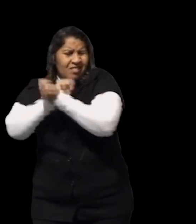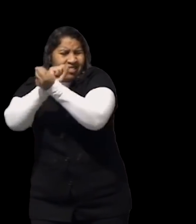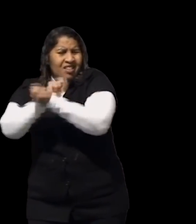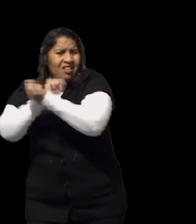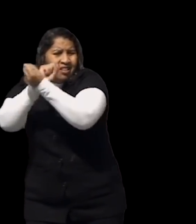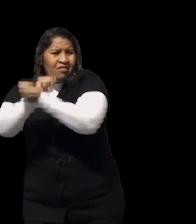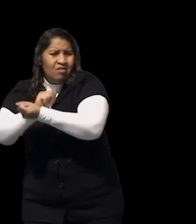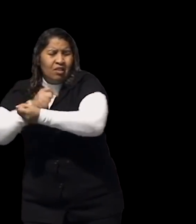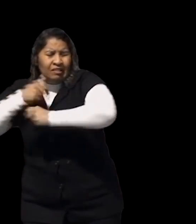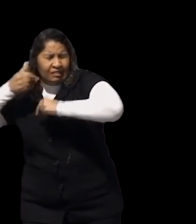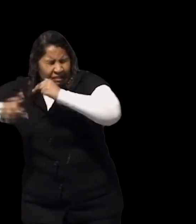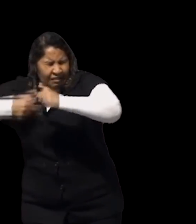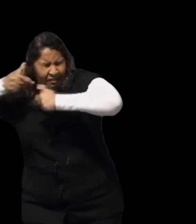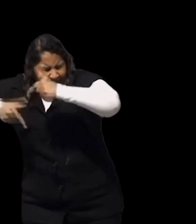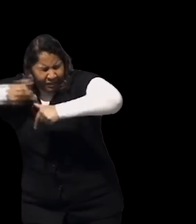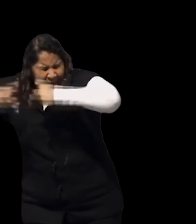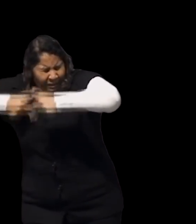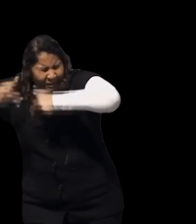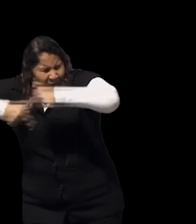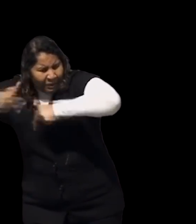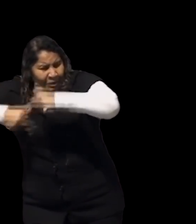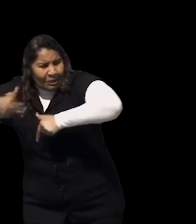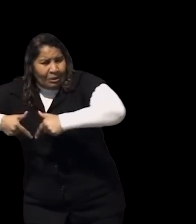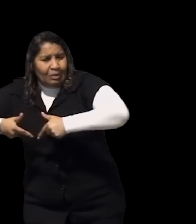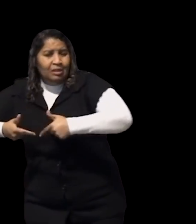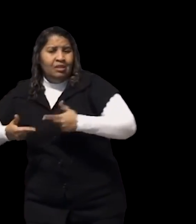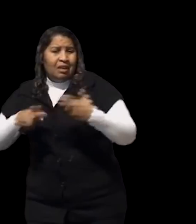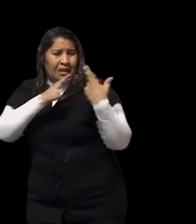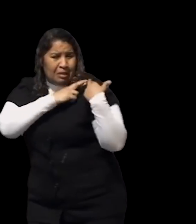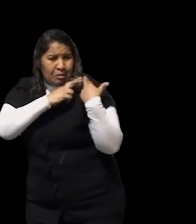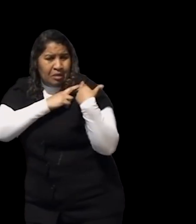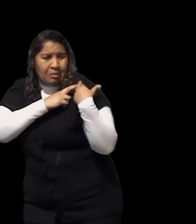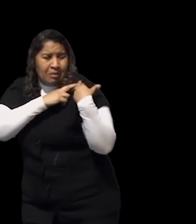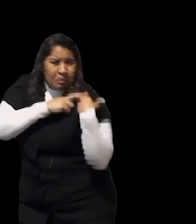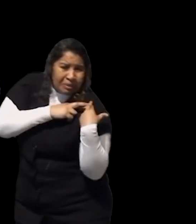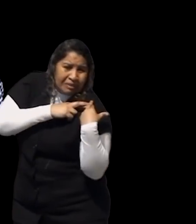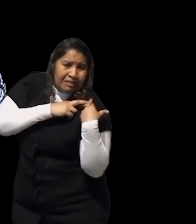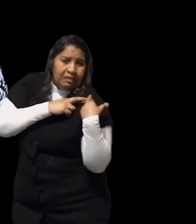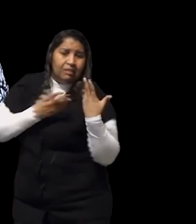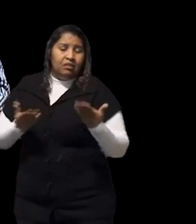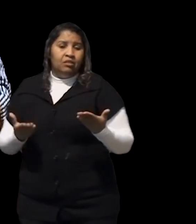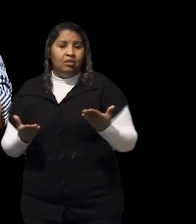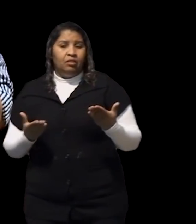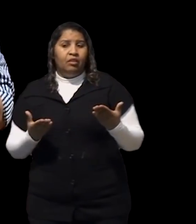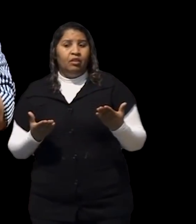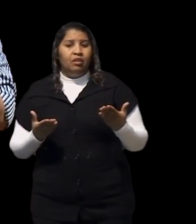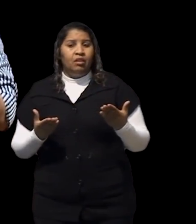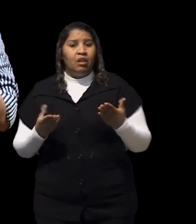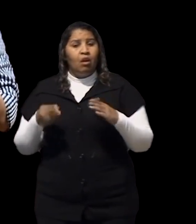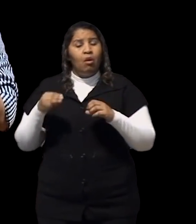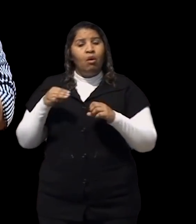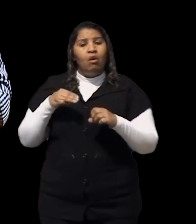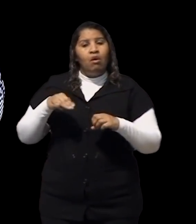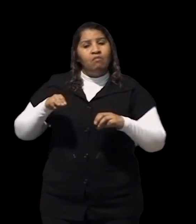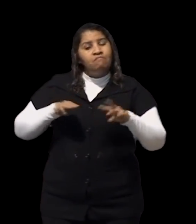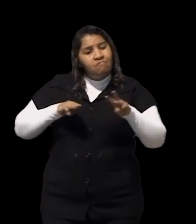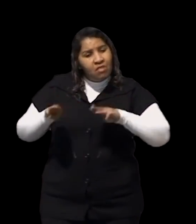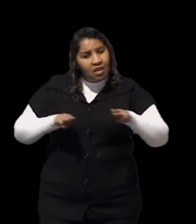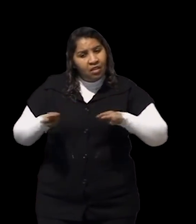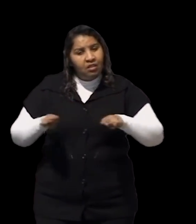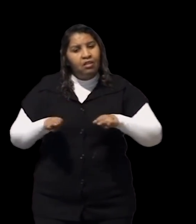Mateus Capítulo 11 uma das expressões mais lindas do novo testamento partir do verso 27